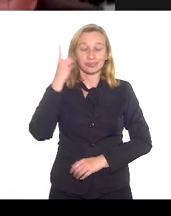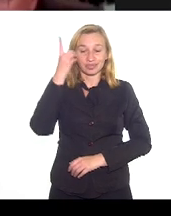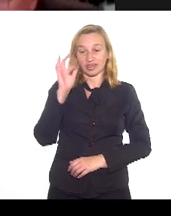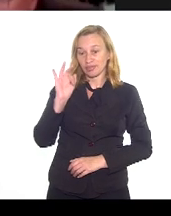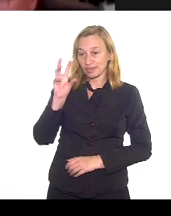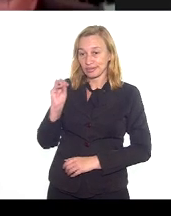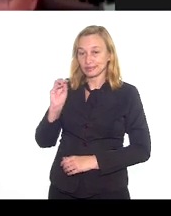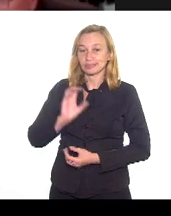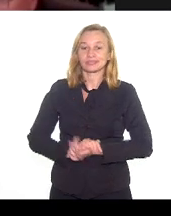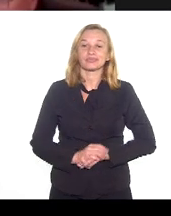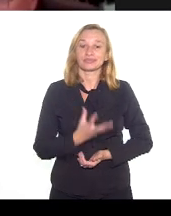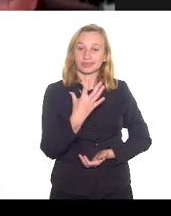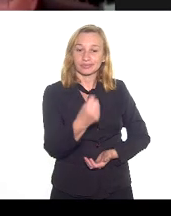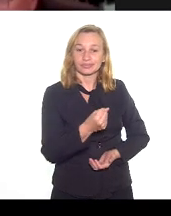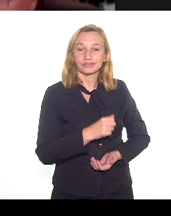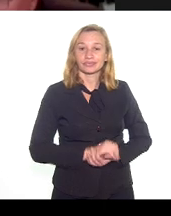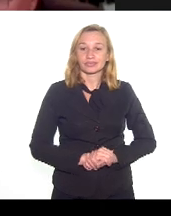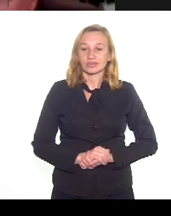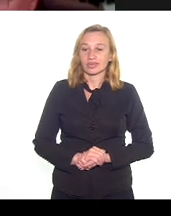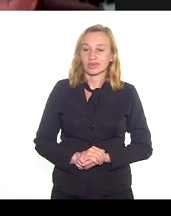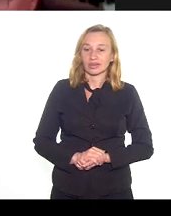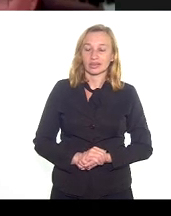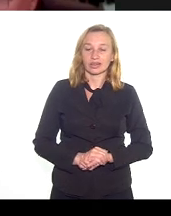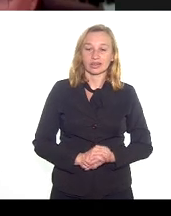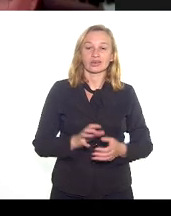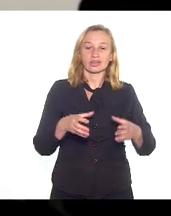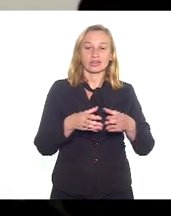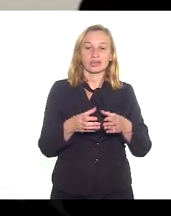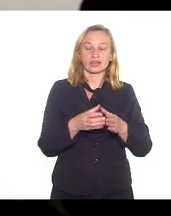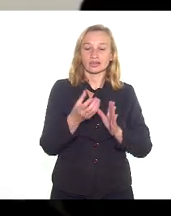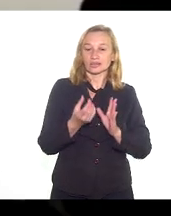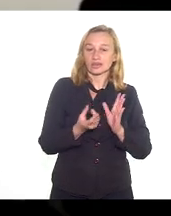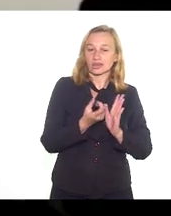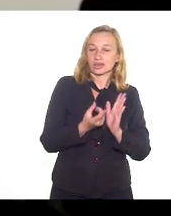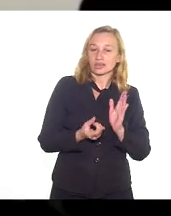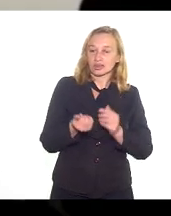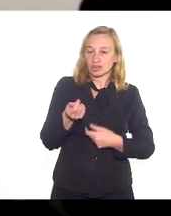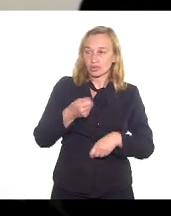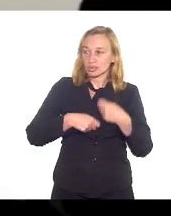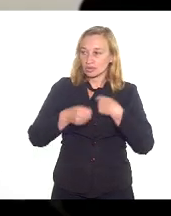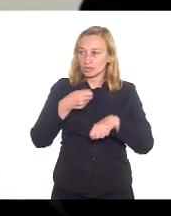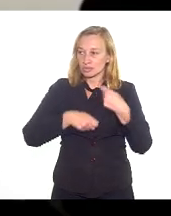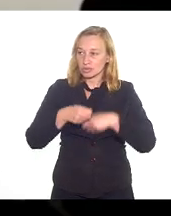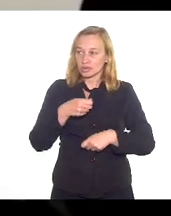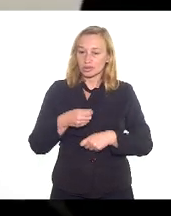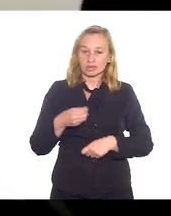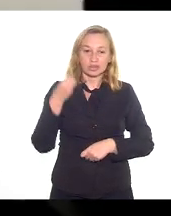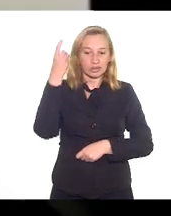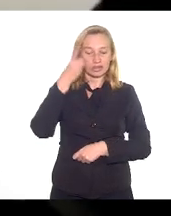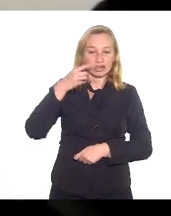Parecer favorável. Pela Comissão de Economia, deputado Noel de Carvalho.